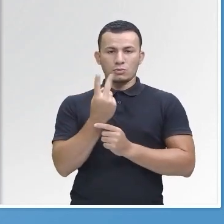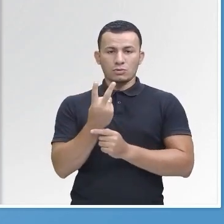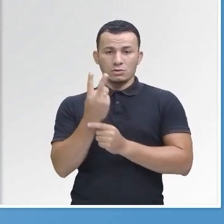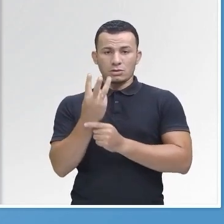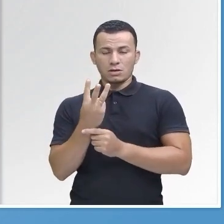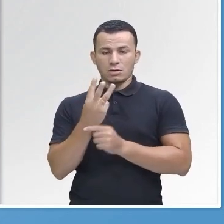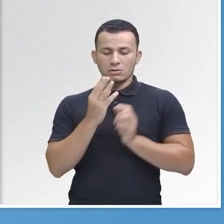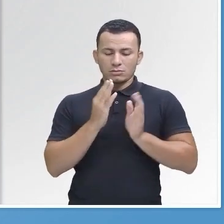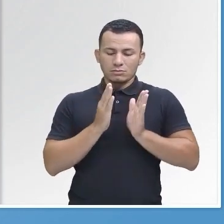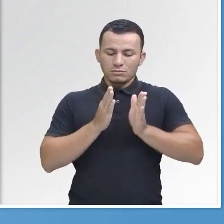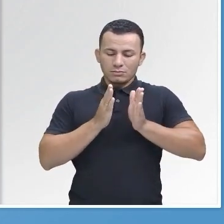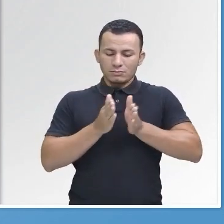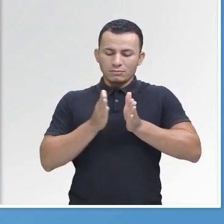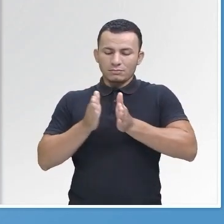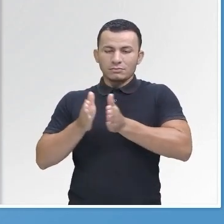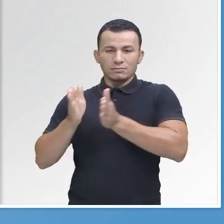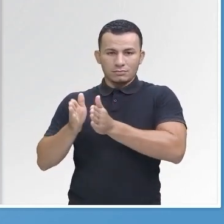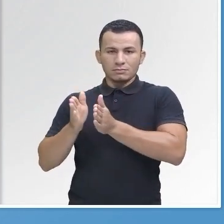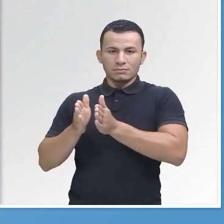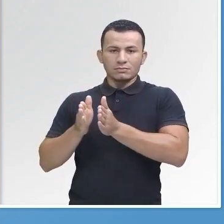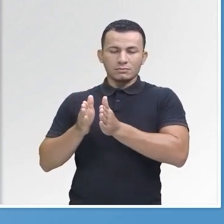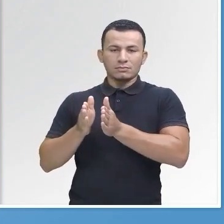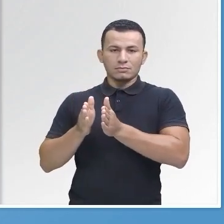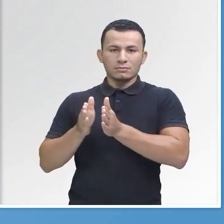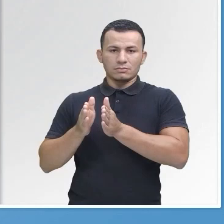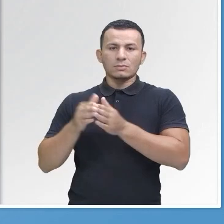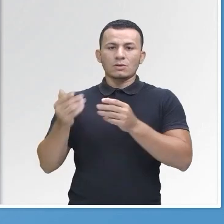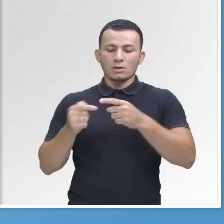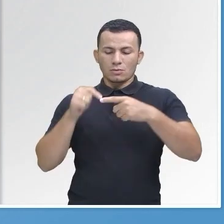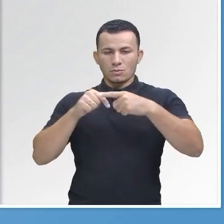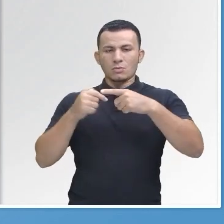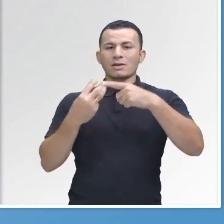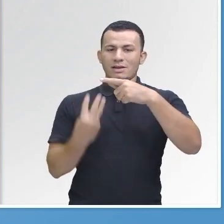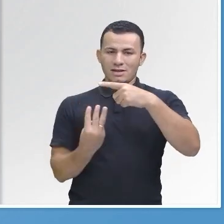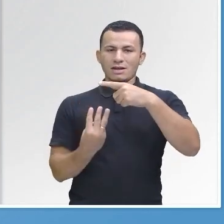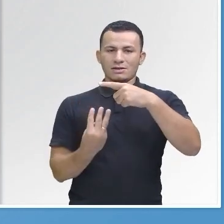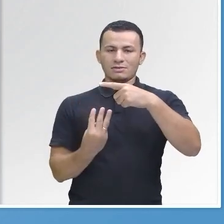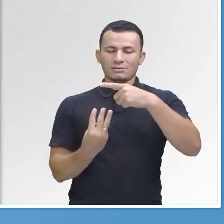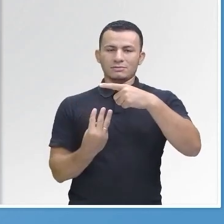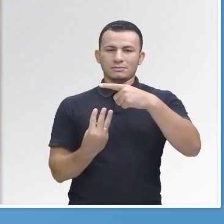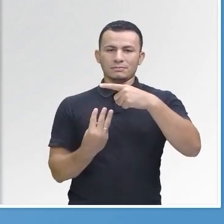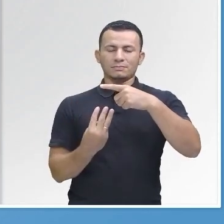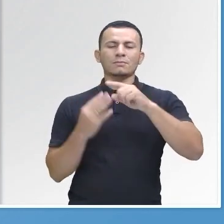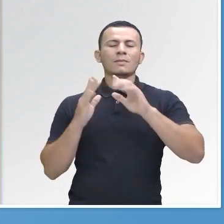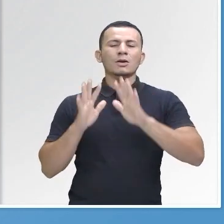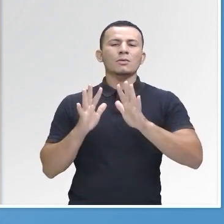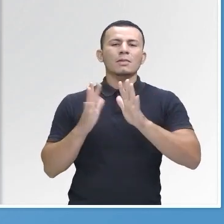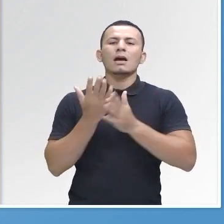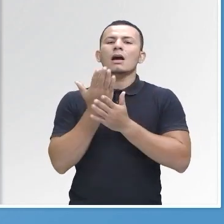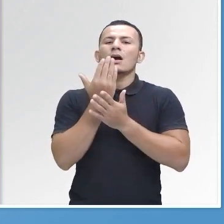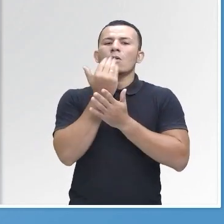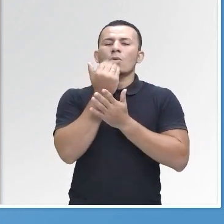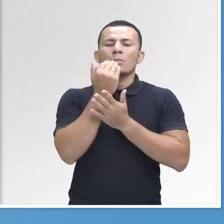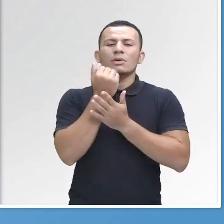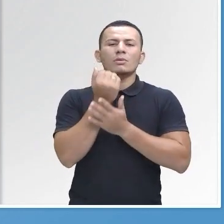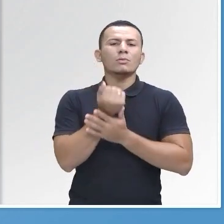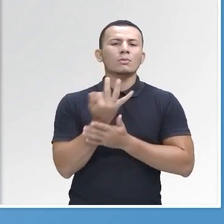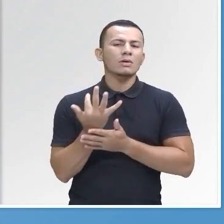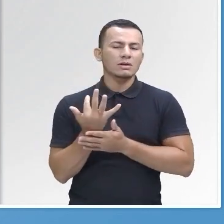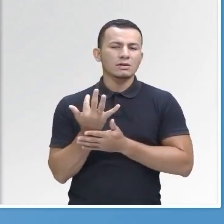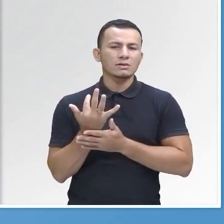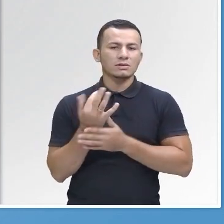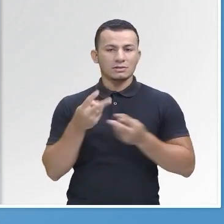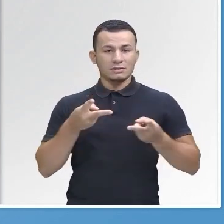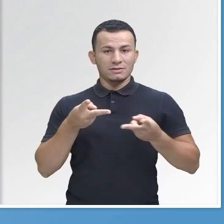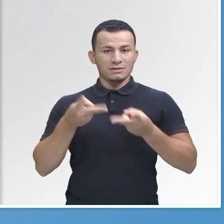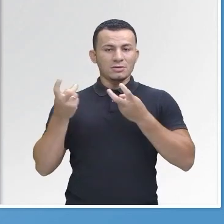2, 3. Ou seja, o nosso denominador é 3. Quantas partes eu comi do todo? Bom, se você